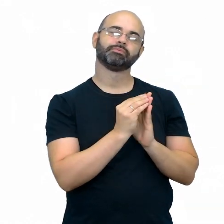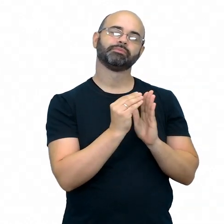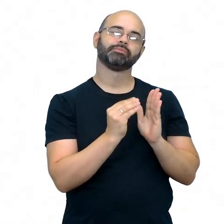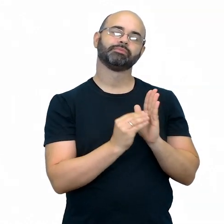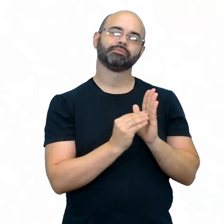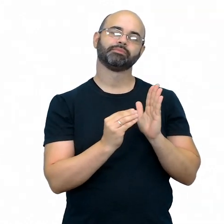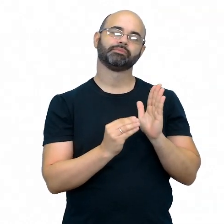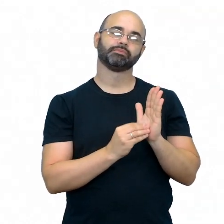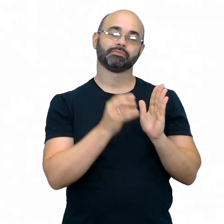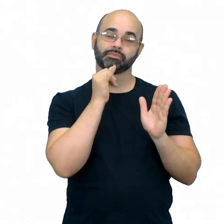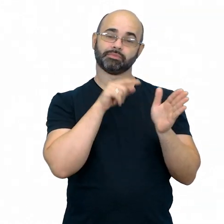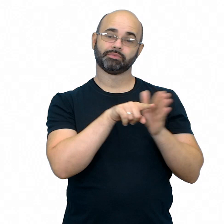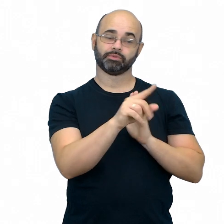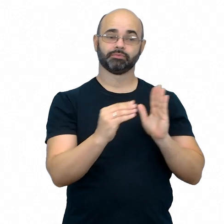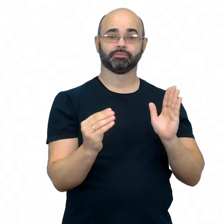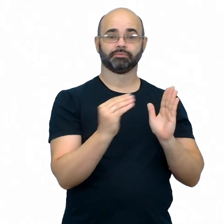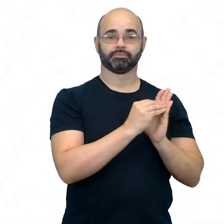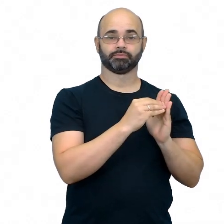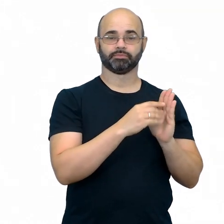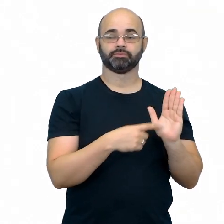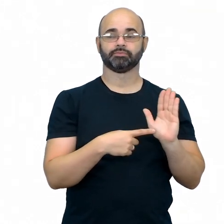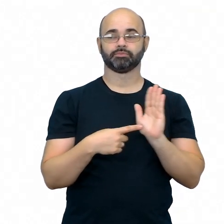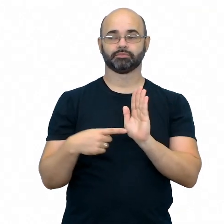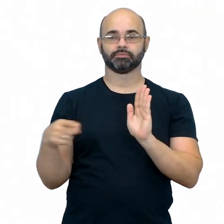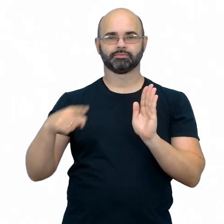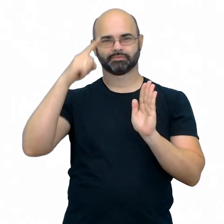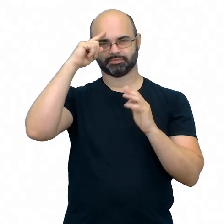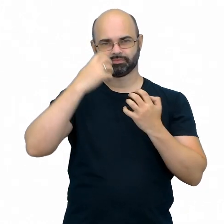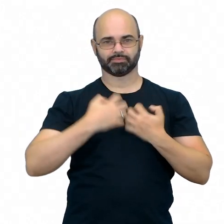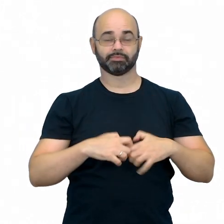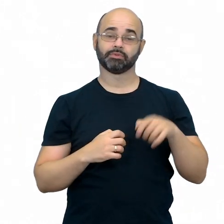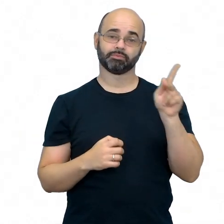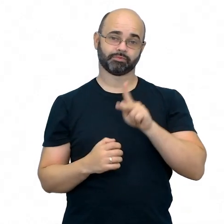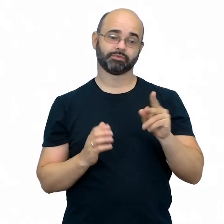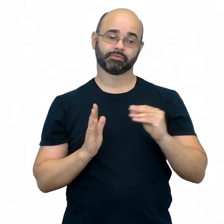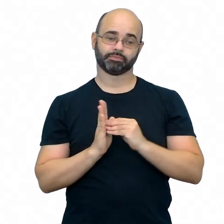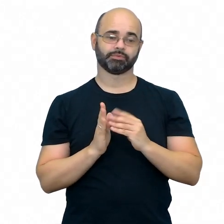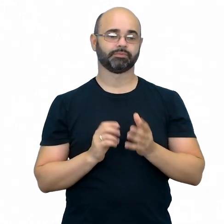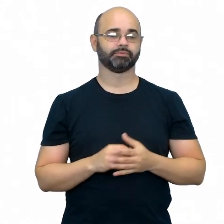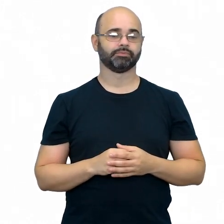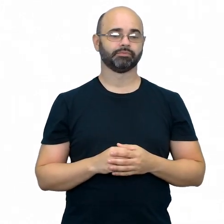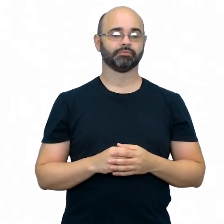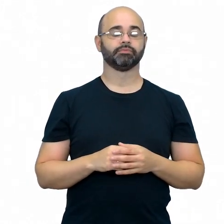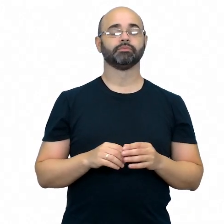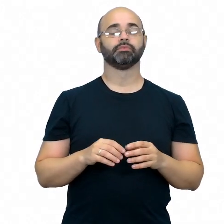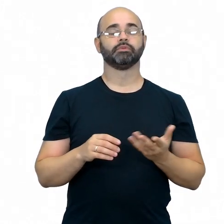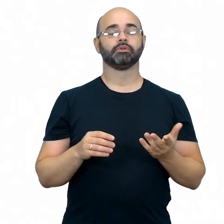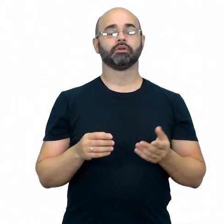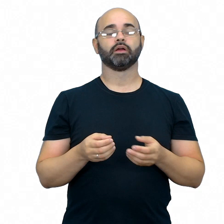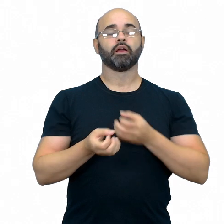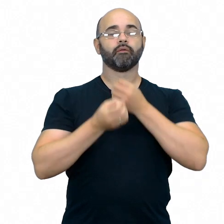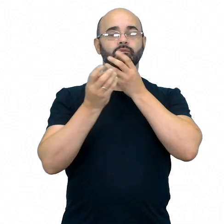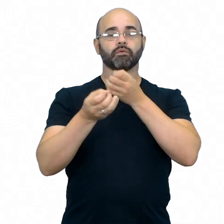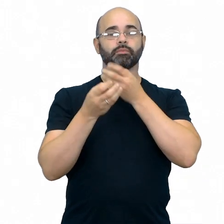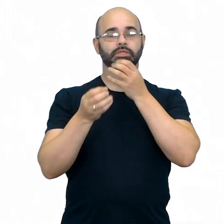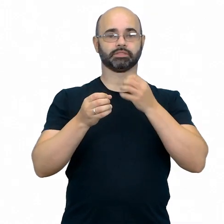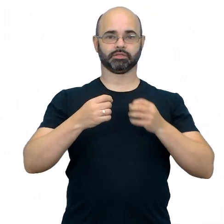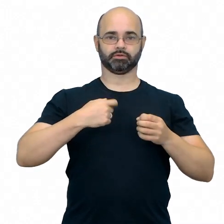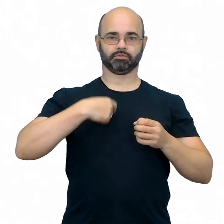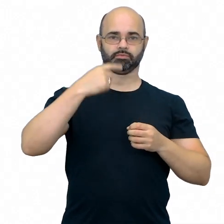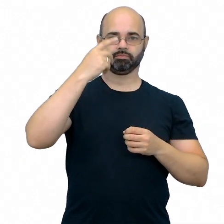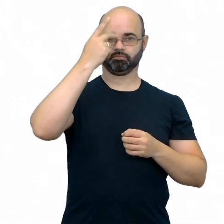trás, essa organização por parte do professor. Temos as coletas de dados que podem ser feitas por meio